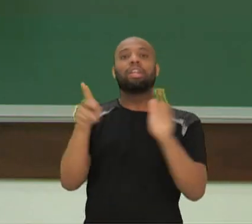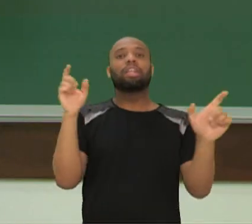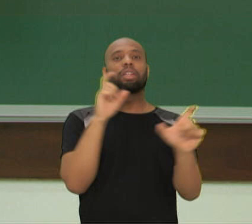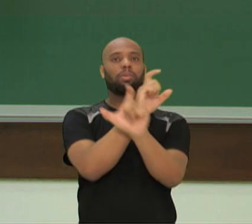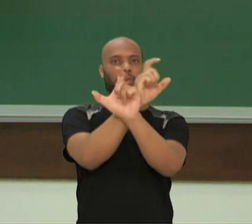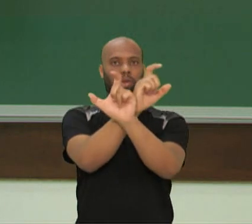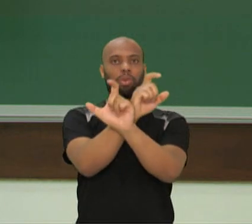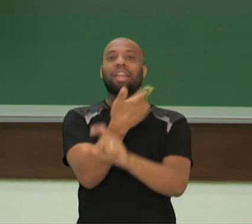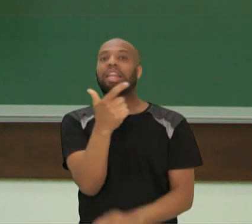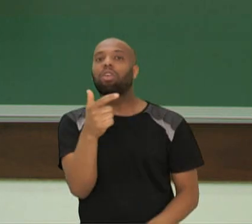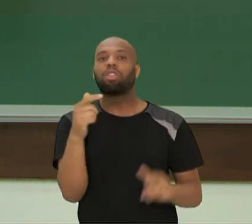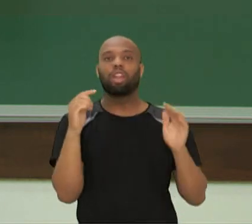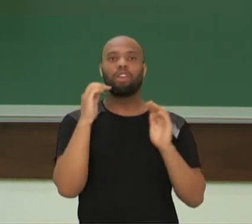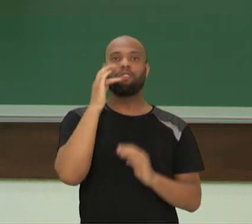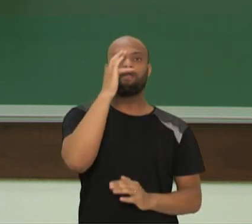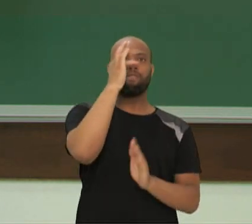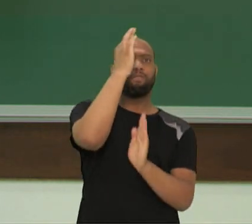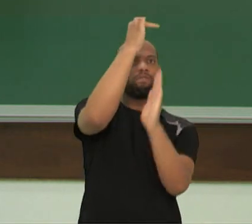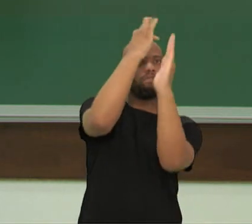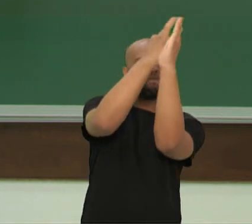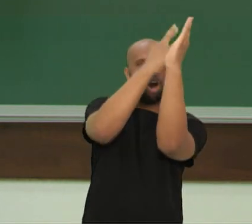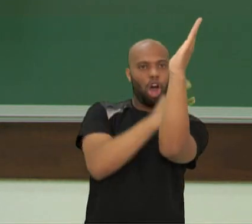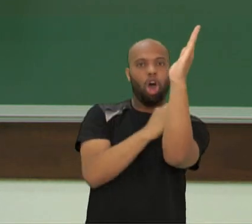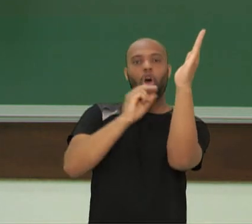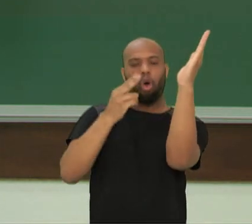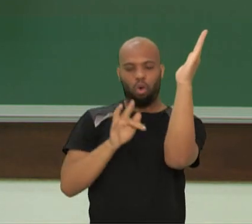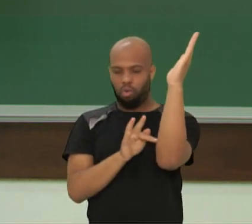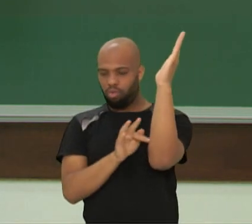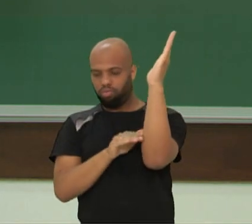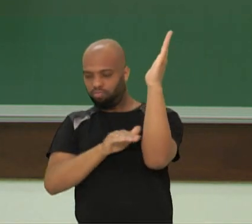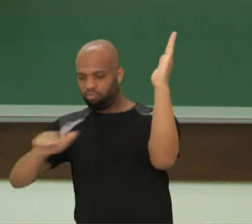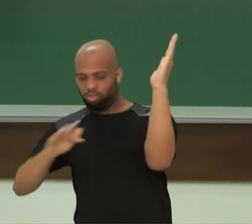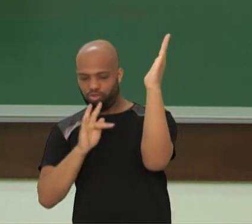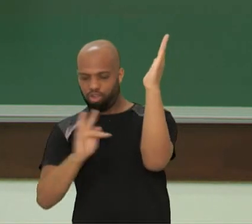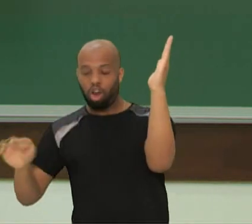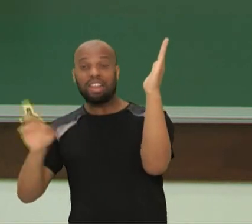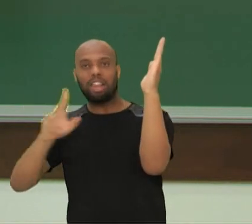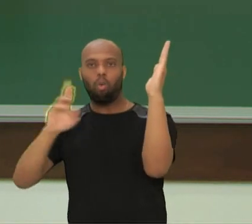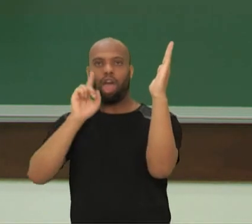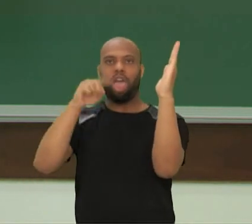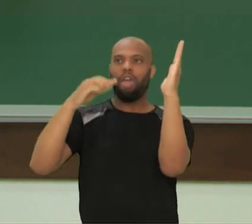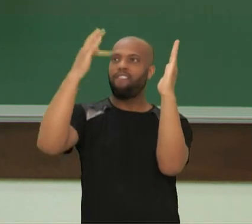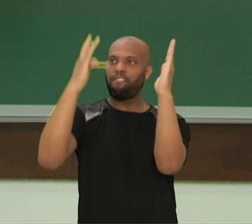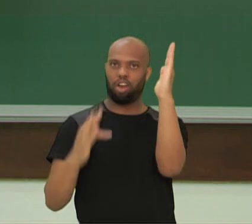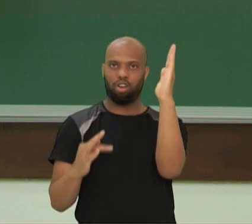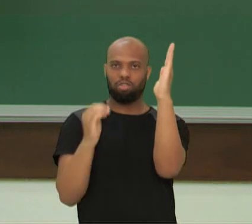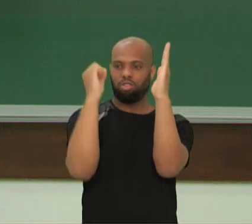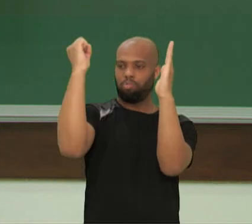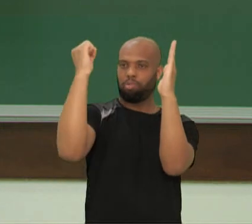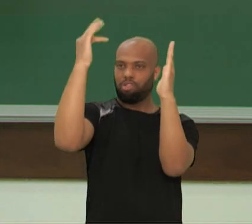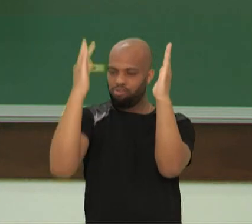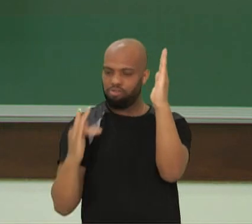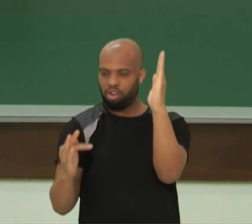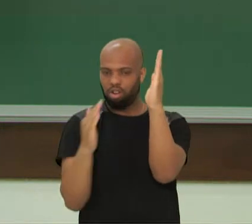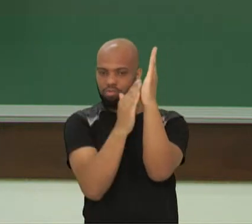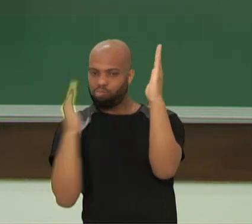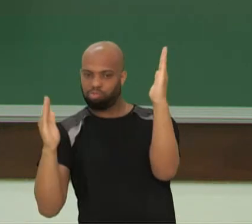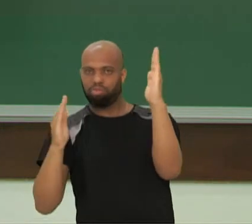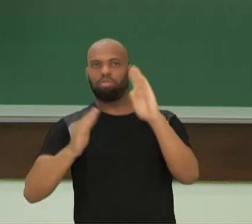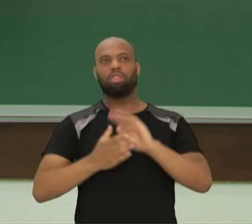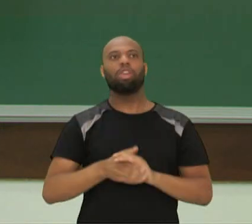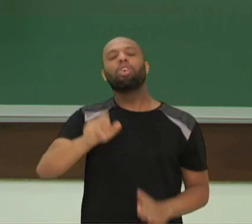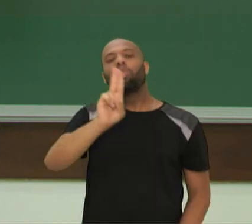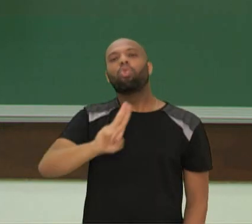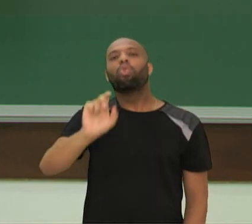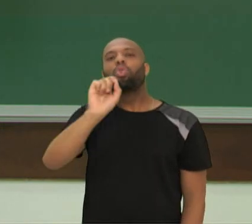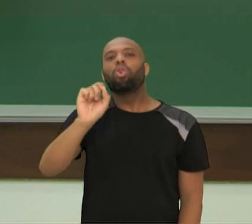não tem os focos nos eixos coordenados. Isso é muito importante, tá? Identificar qual é a equação que você vai usar.